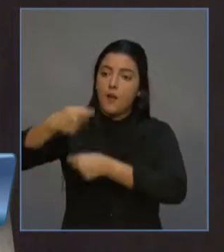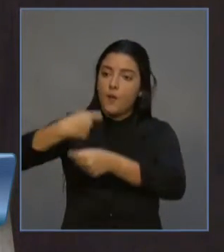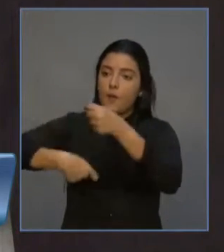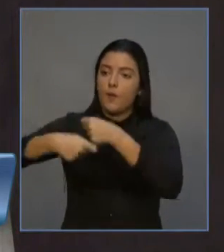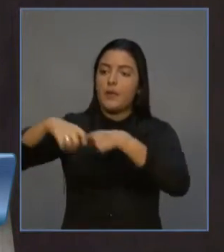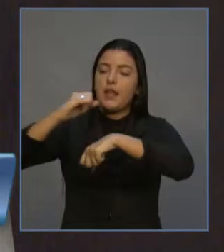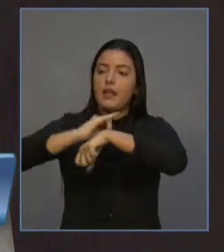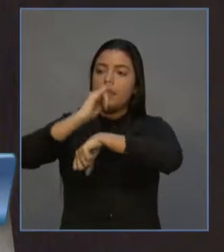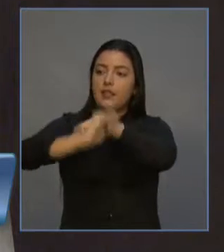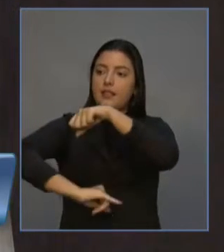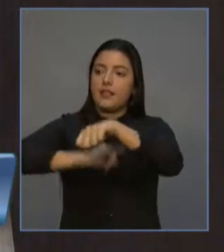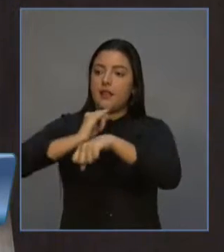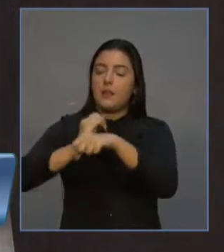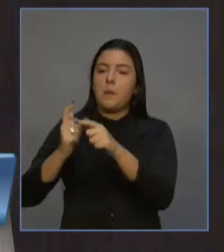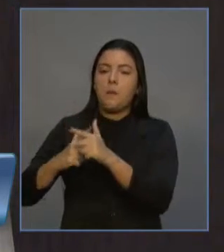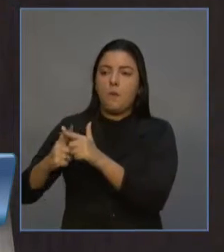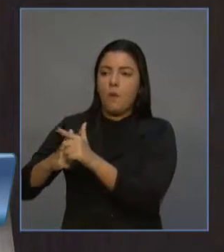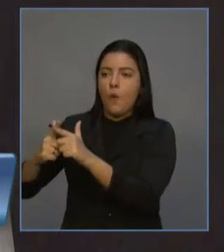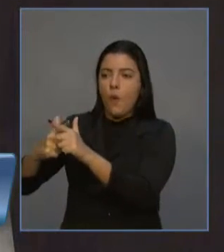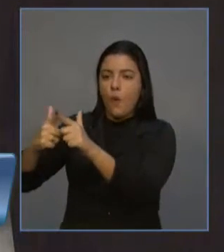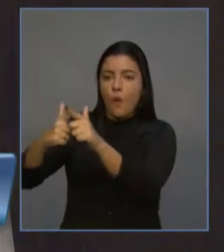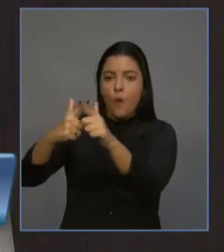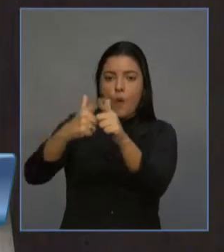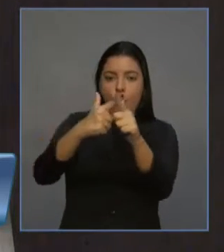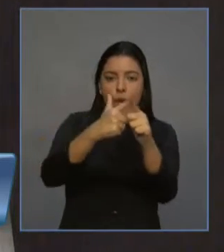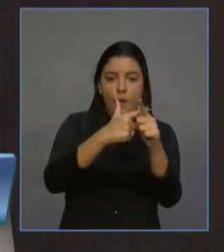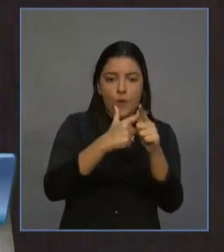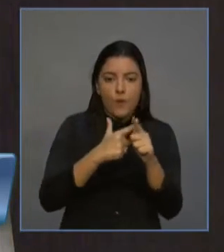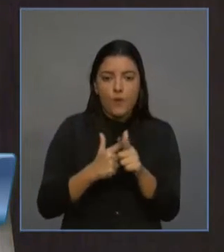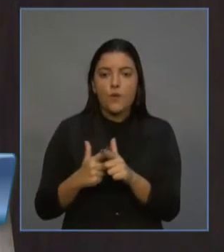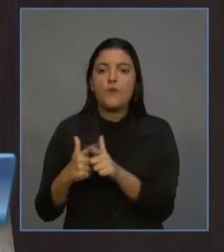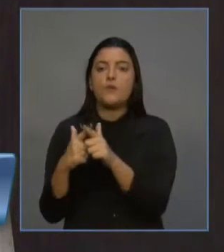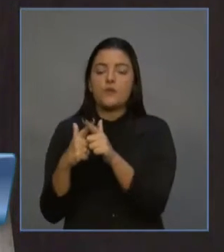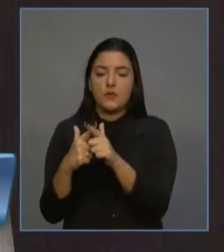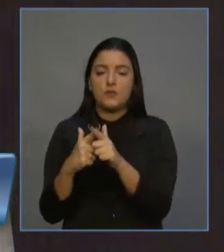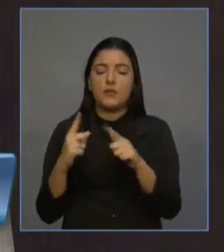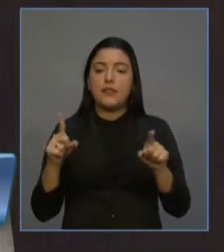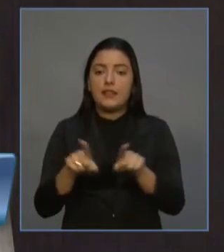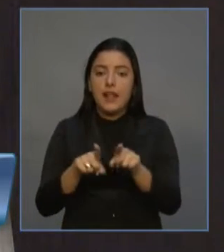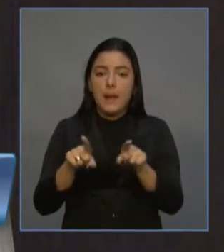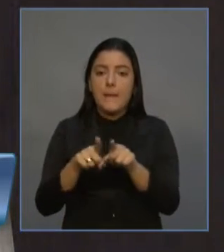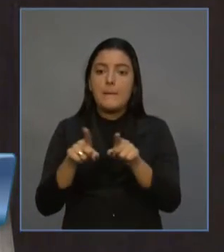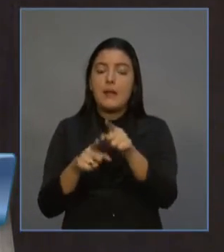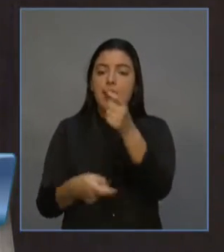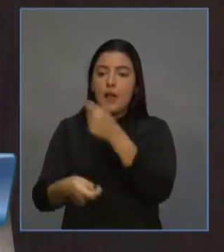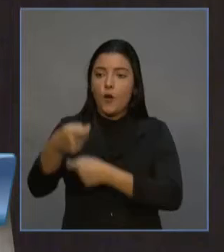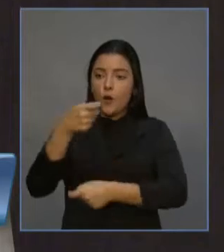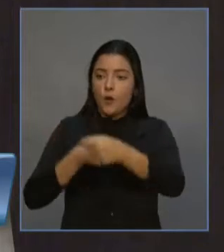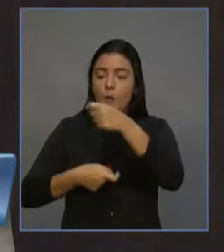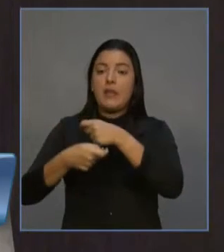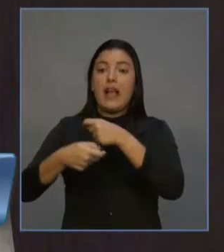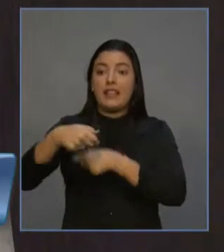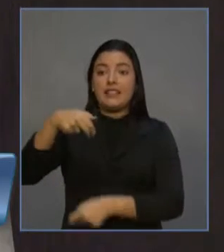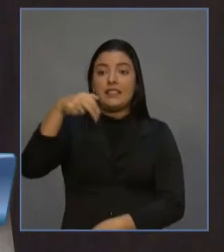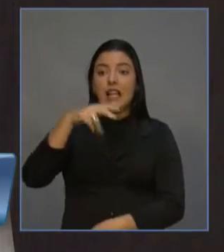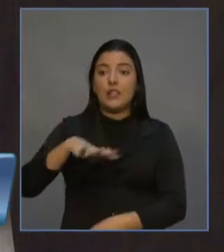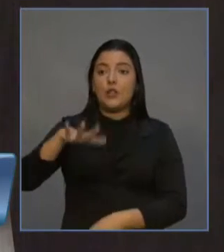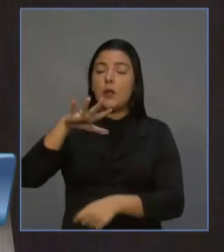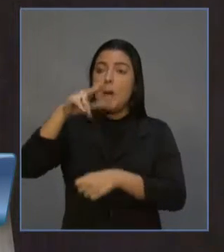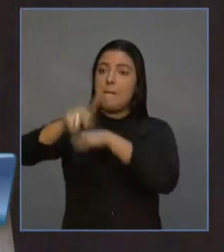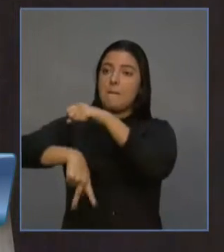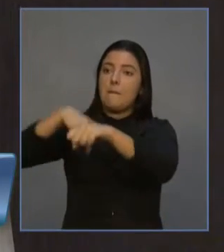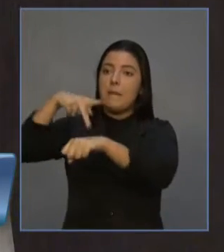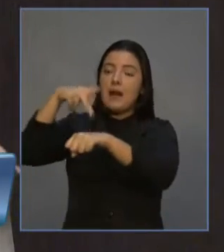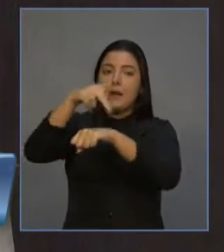internacional, uma excessiva financiarização das economias nacionais, que